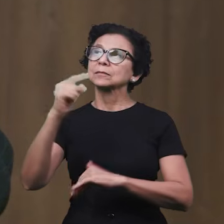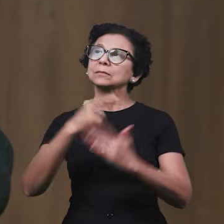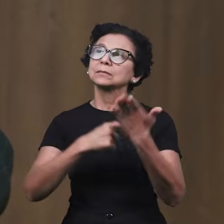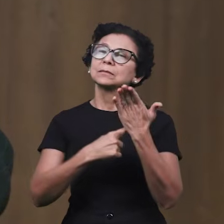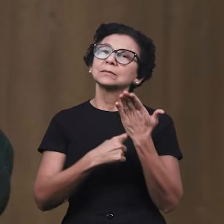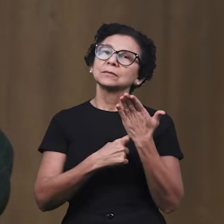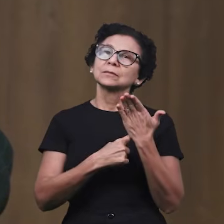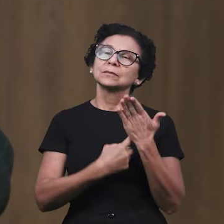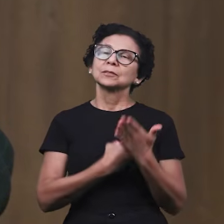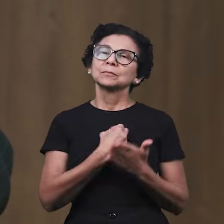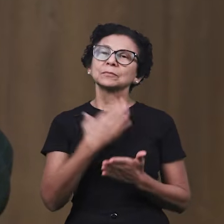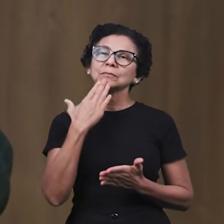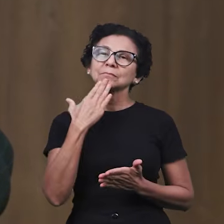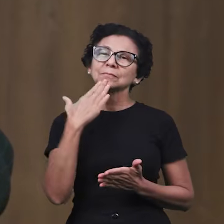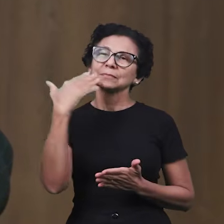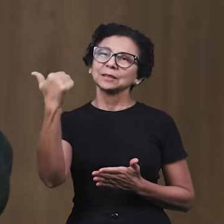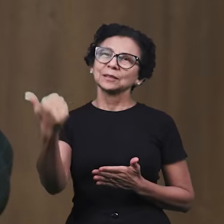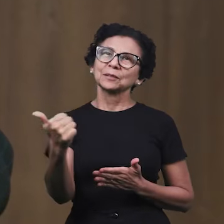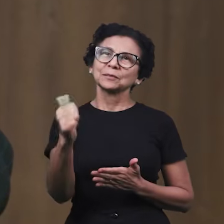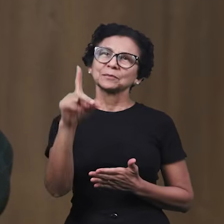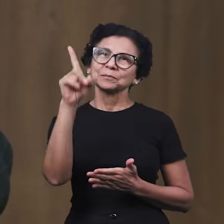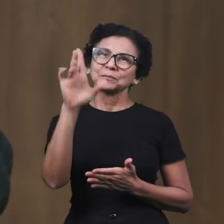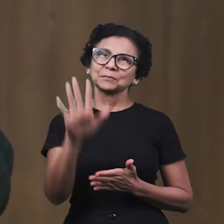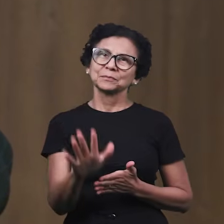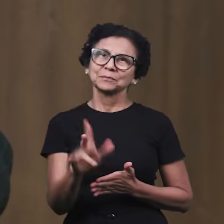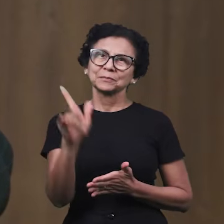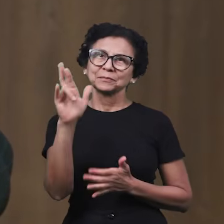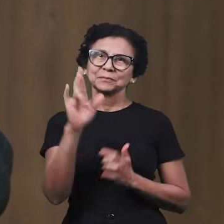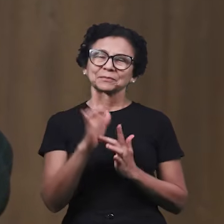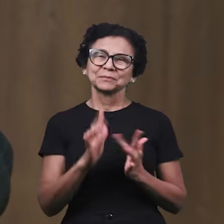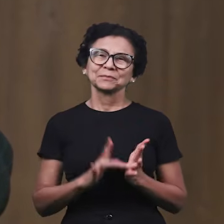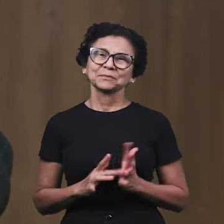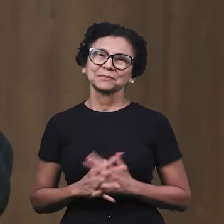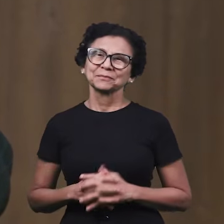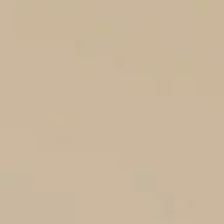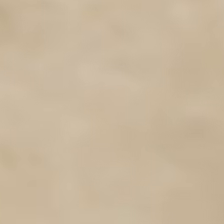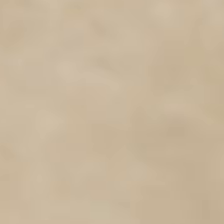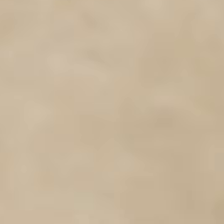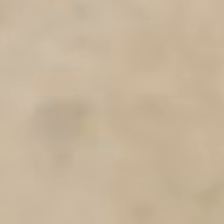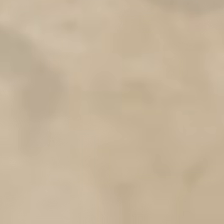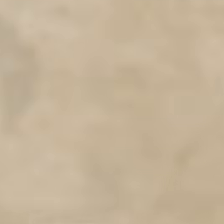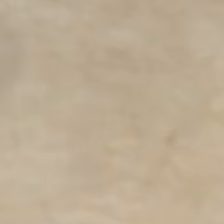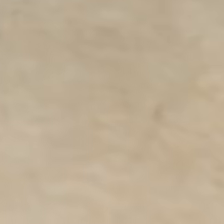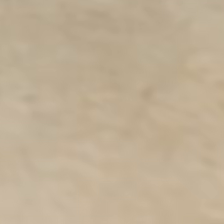eternos que nos ajudam a viver melhor. Deus abençoe. A paz do Senhor.